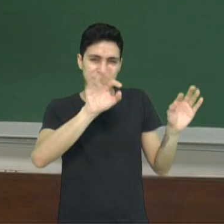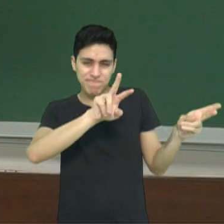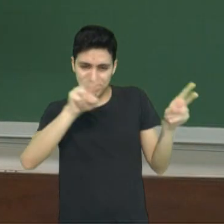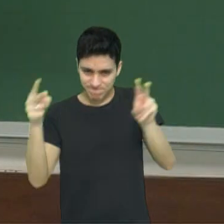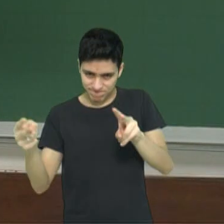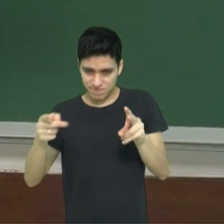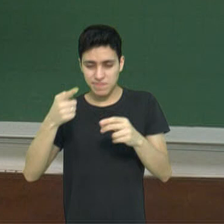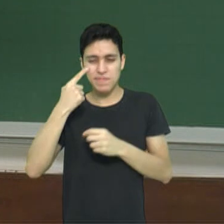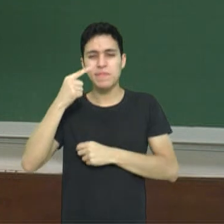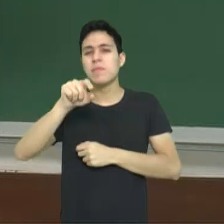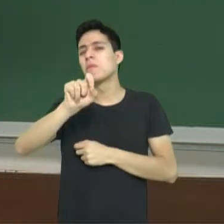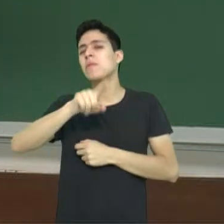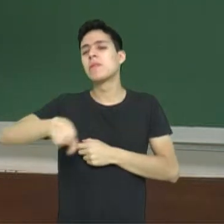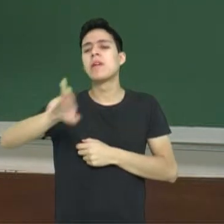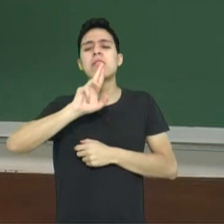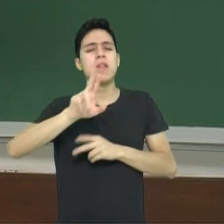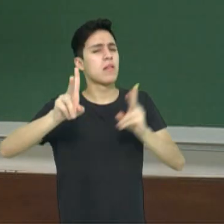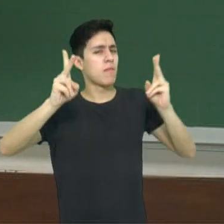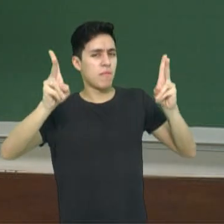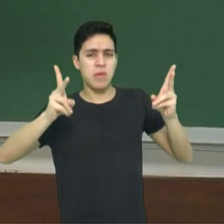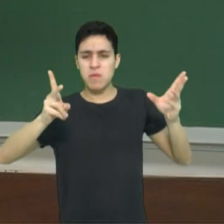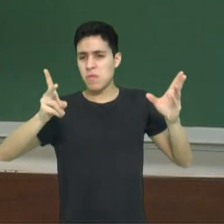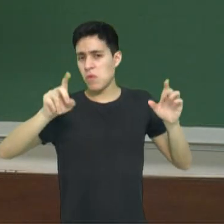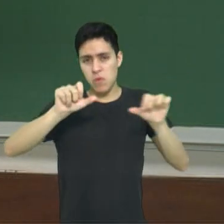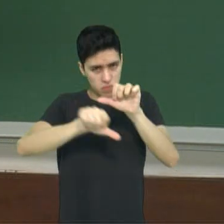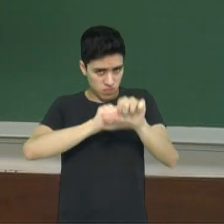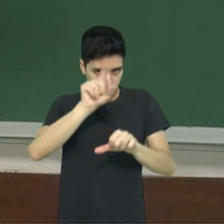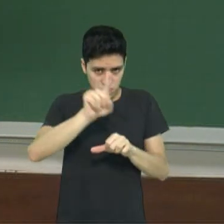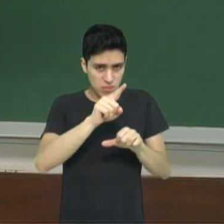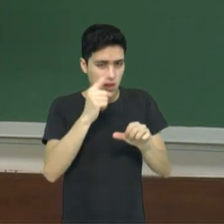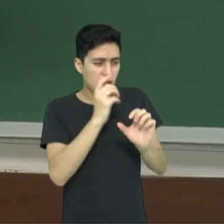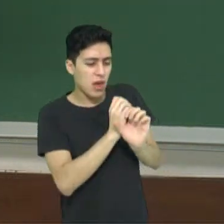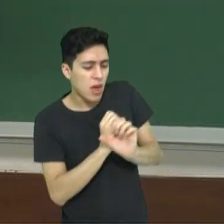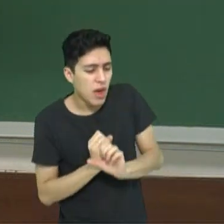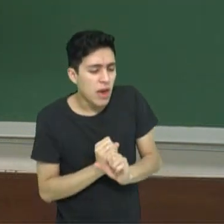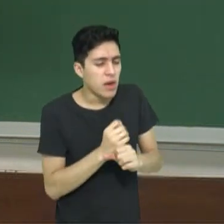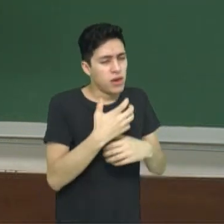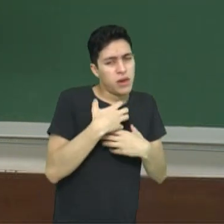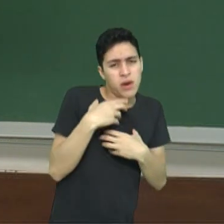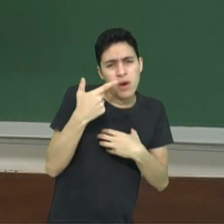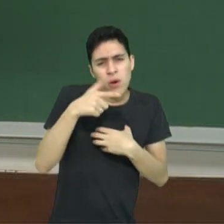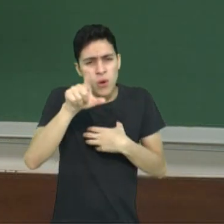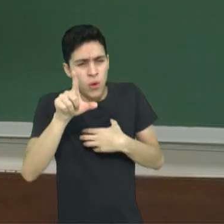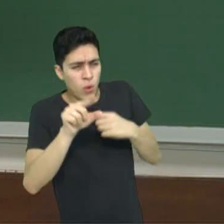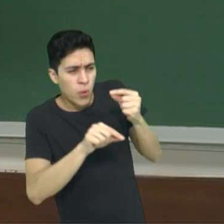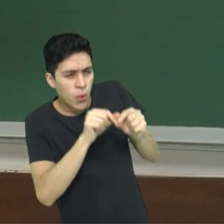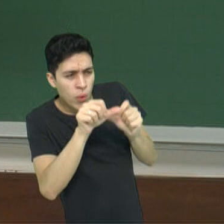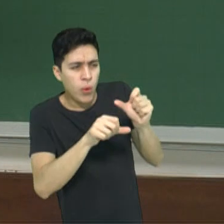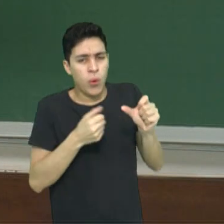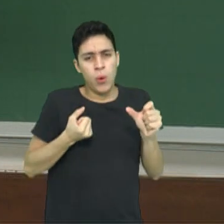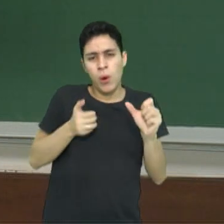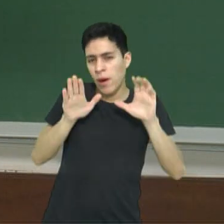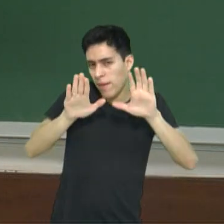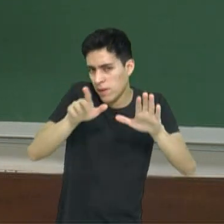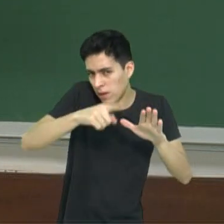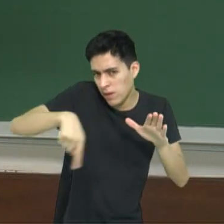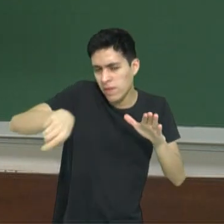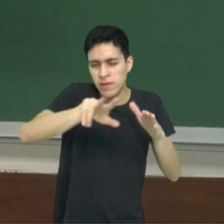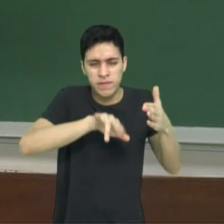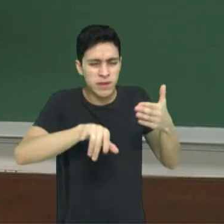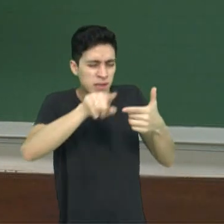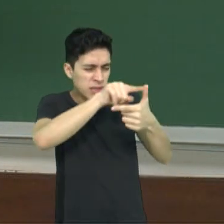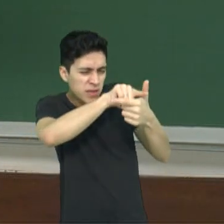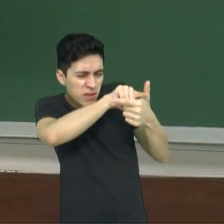o resultado não se altera. A continha, você vai trabalhar com outros números. Mas como você dividiu a